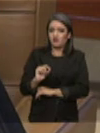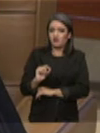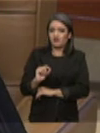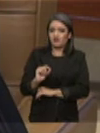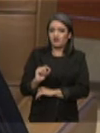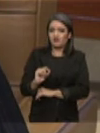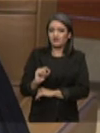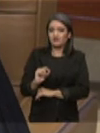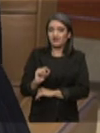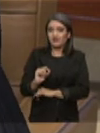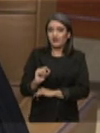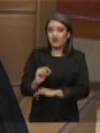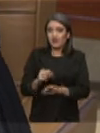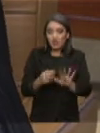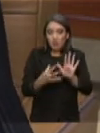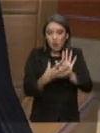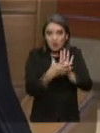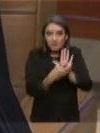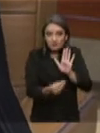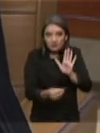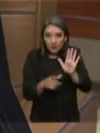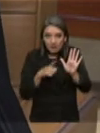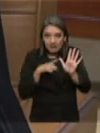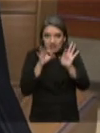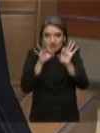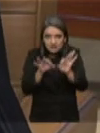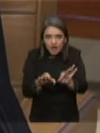de que esse modelo, para ser viável,